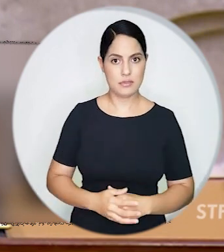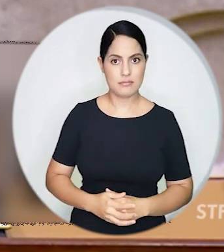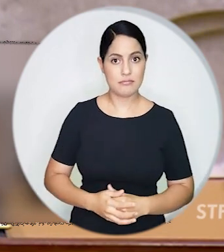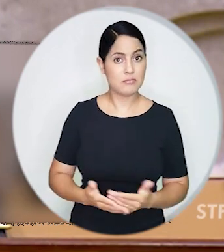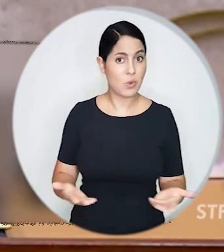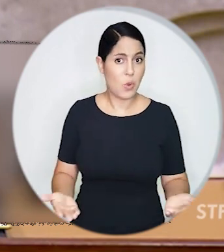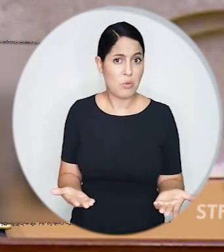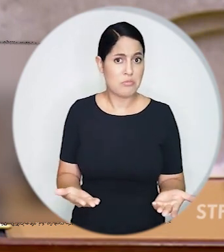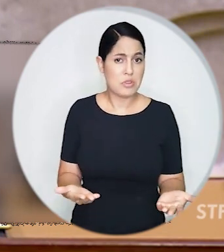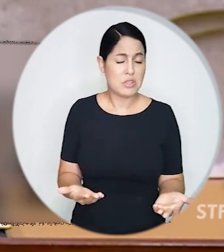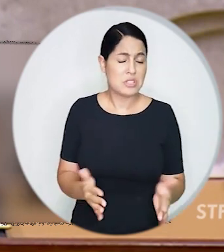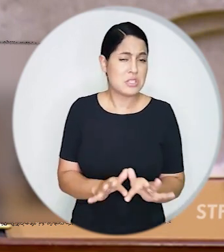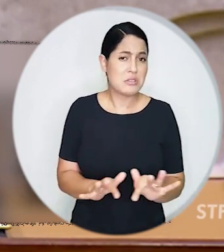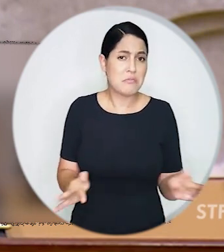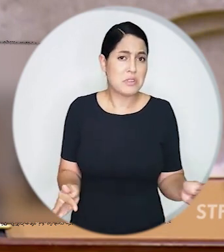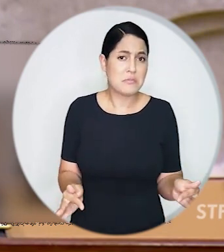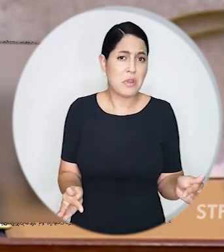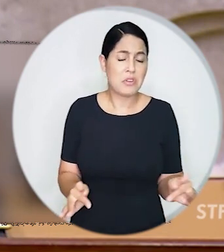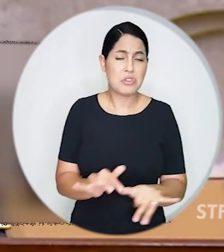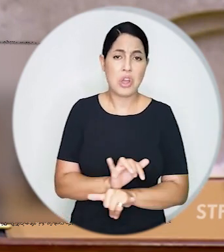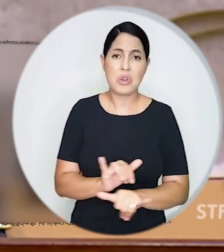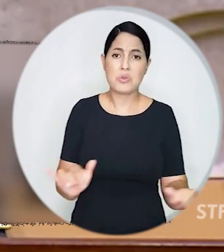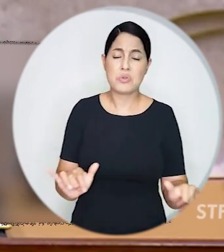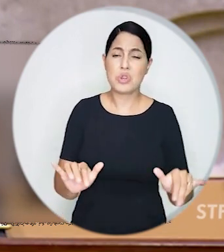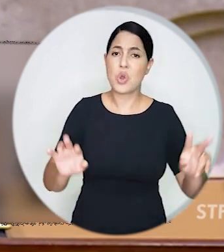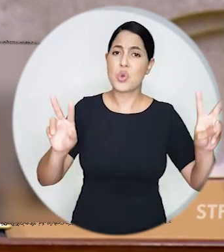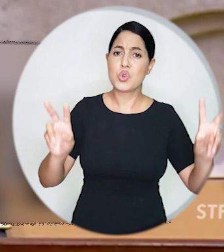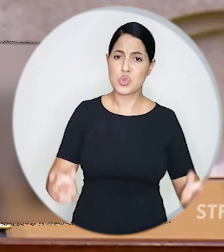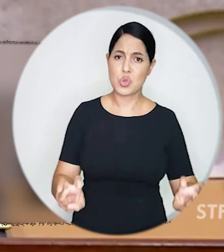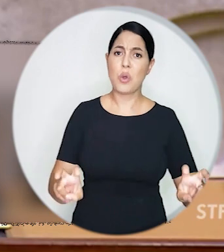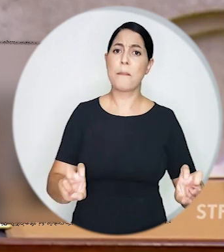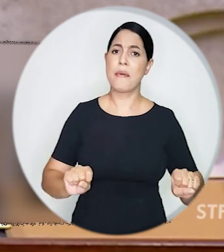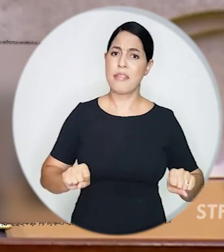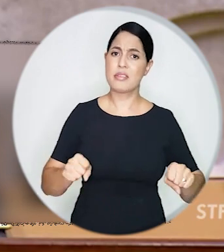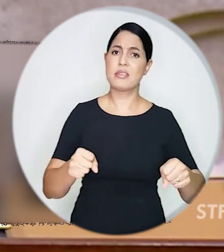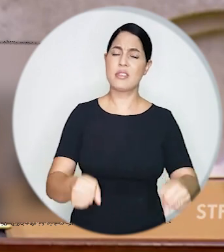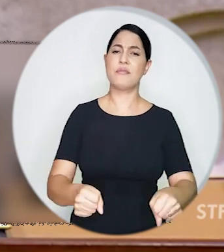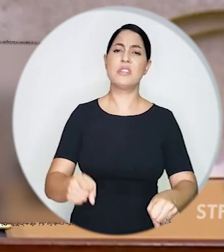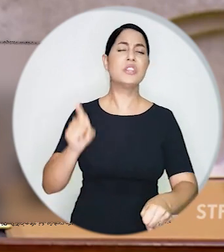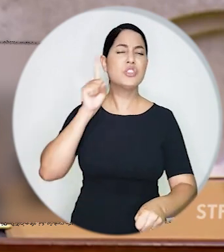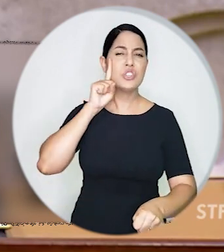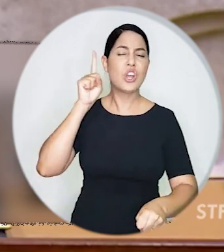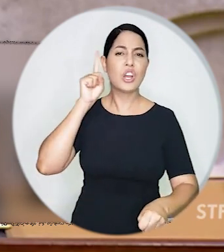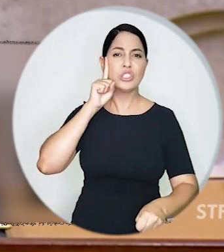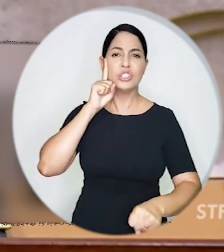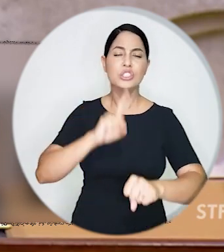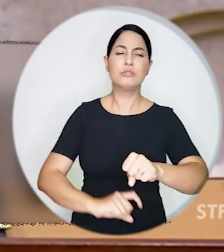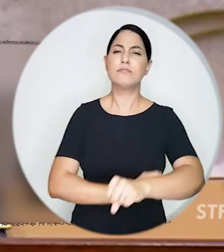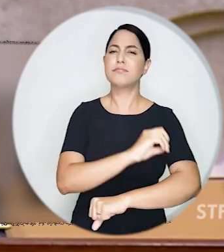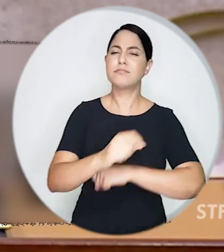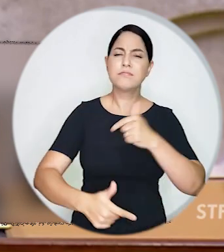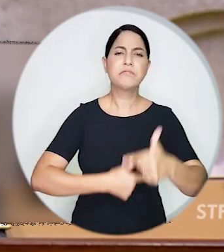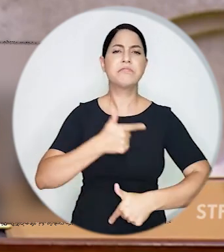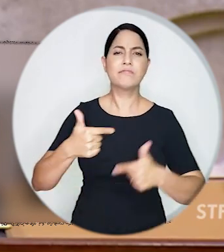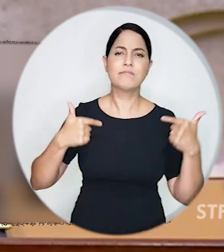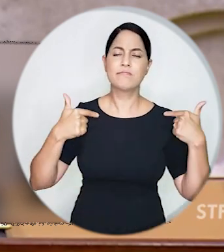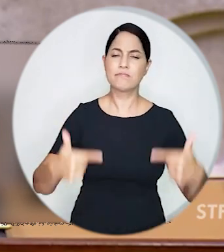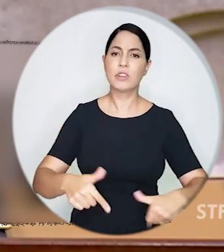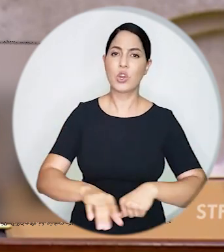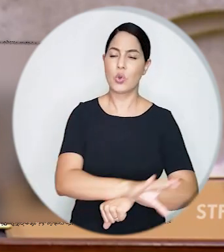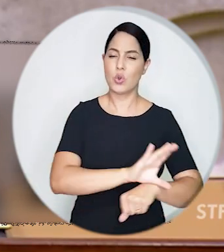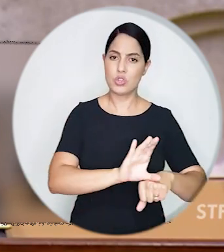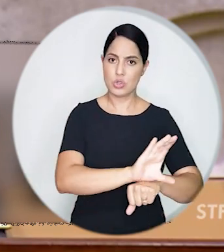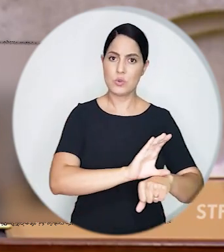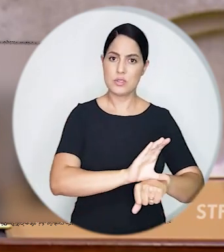mais simplesmente, a defesa diuturna e intransigente da Constituição e